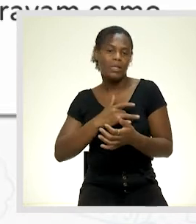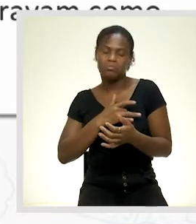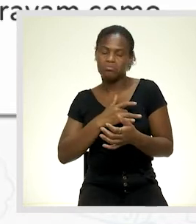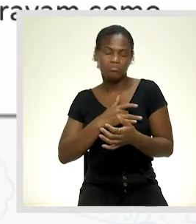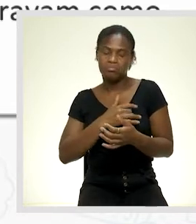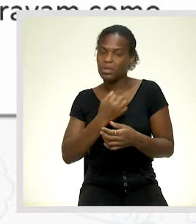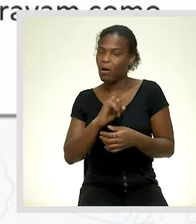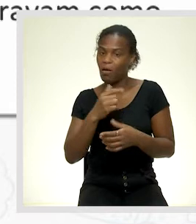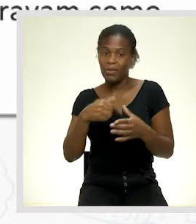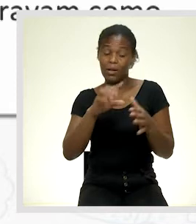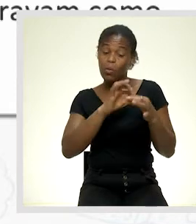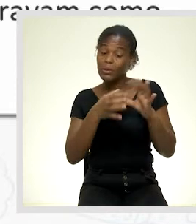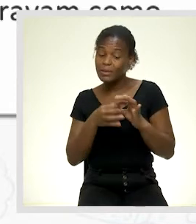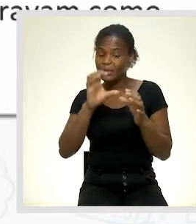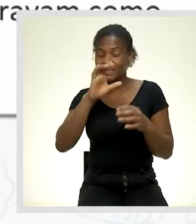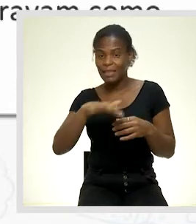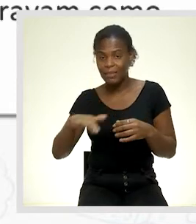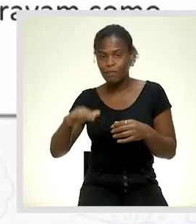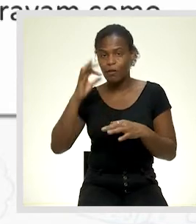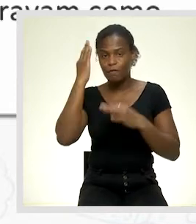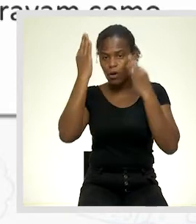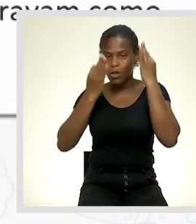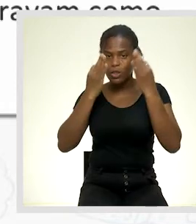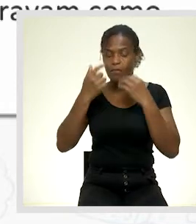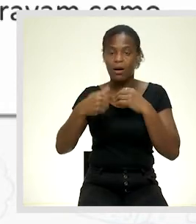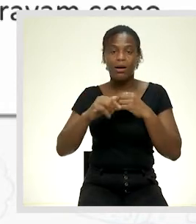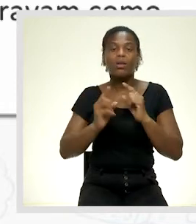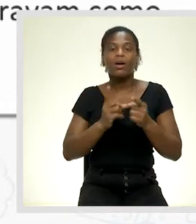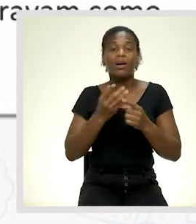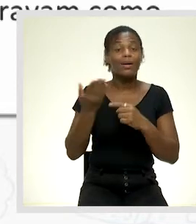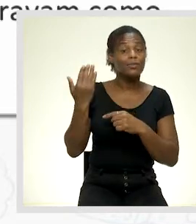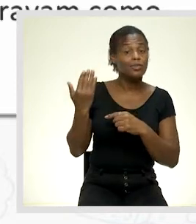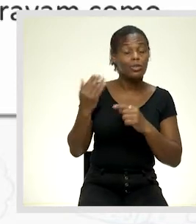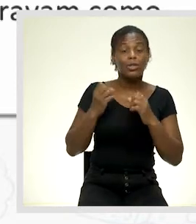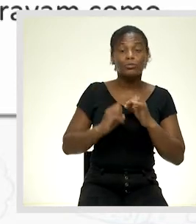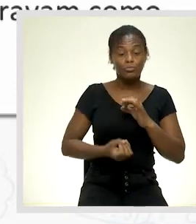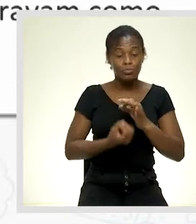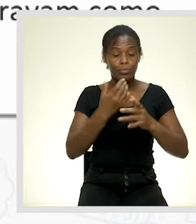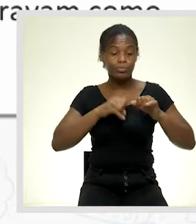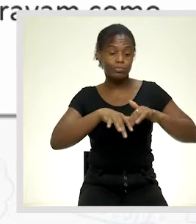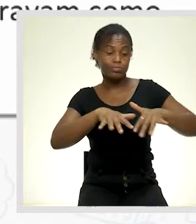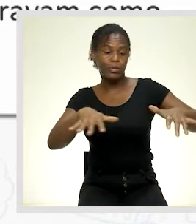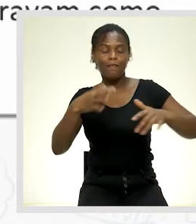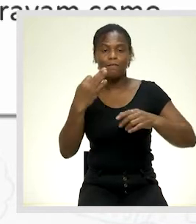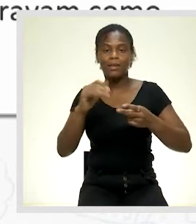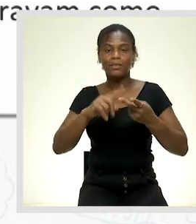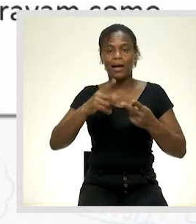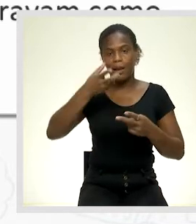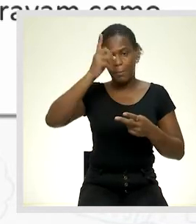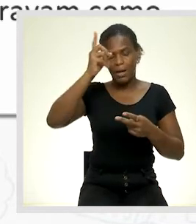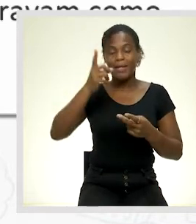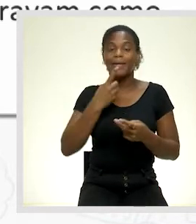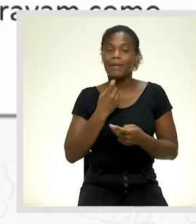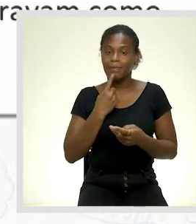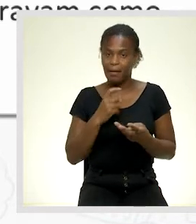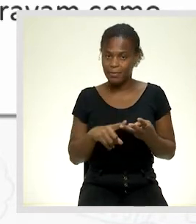em conta as correntes científicas e filosóficas que na altura se difundiam pela França, Alemanha e